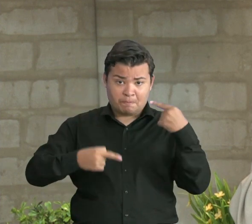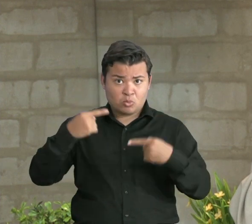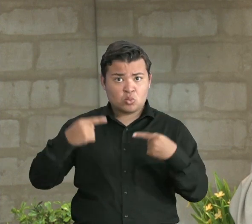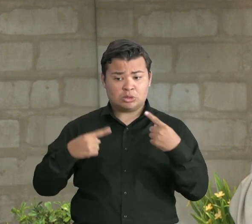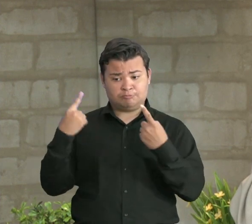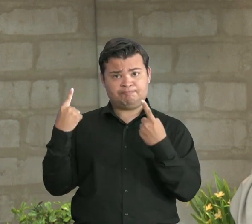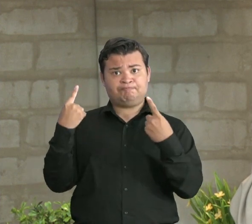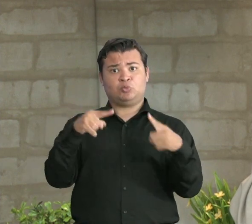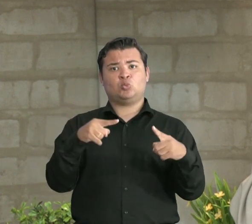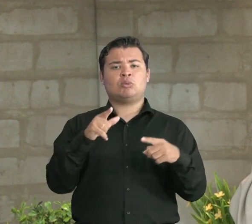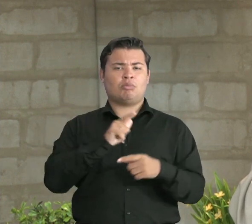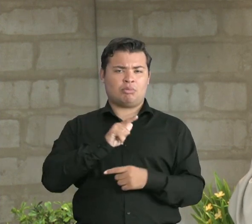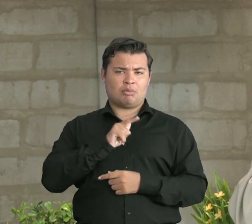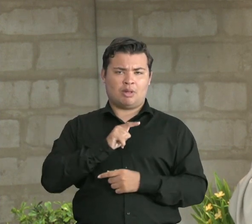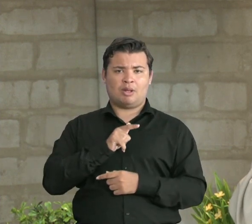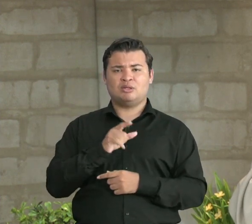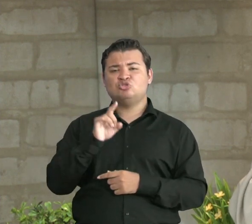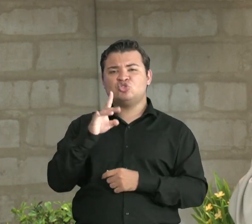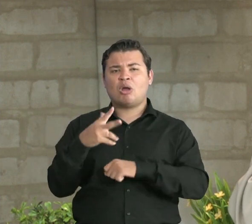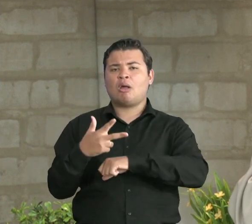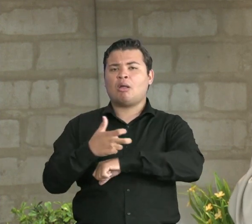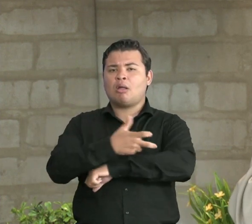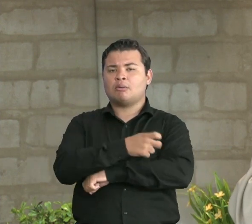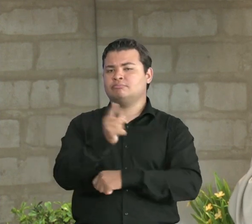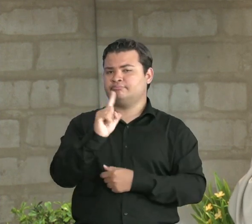só epistêmica, porque quando